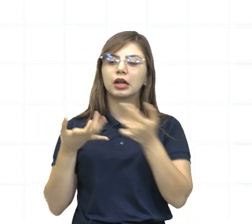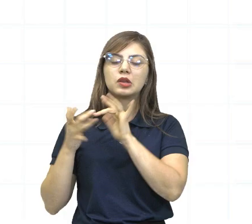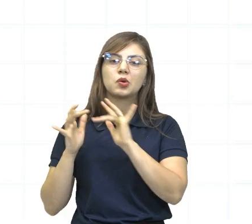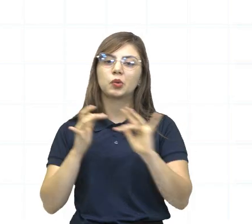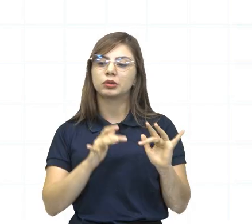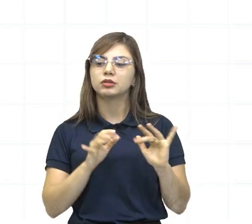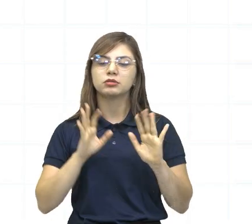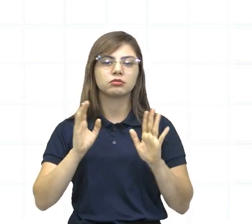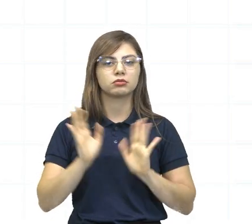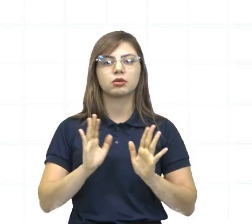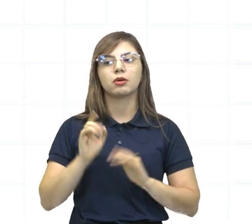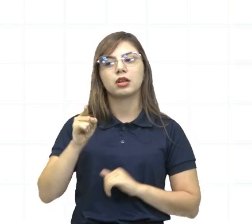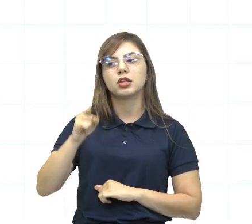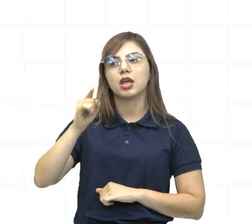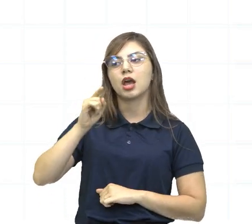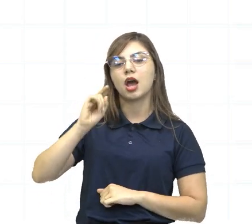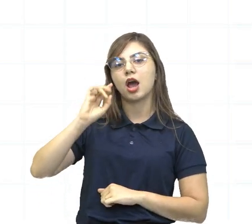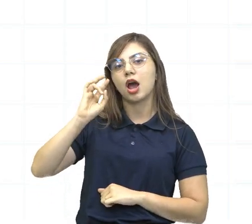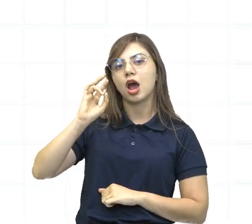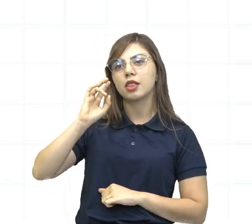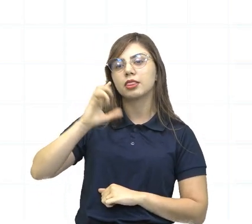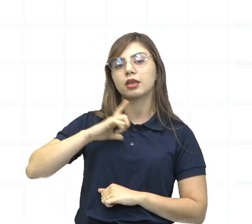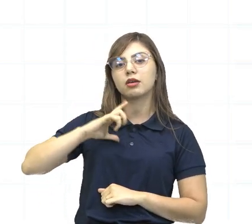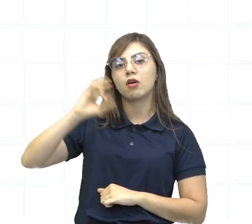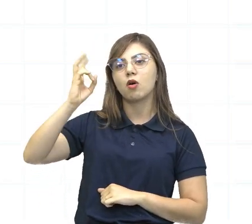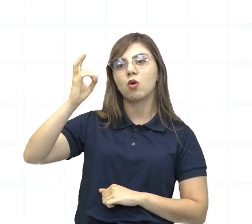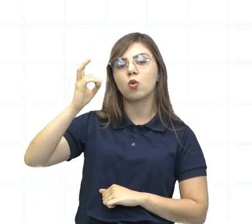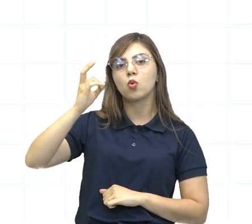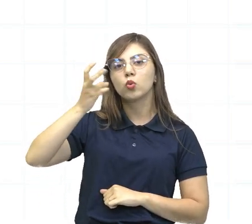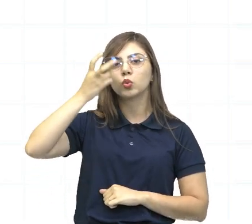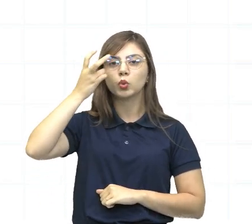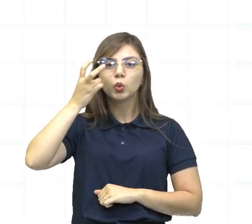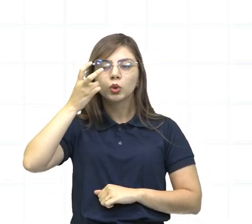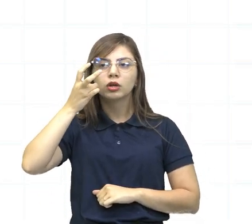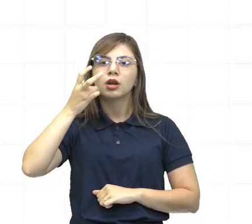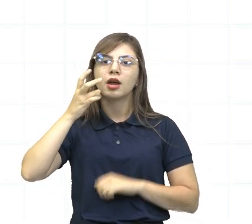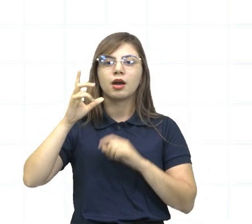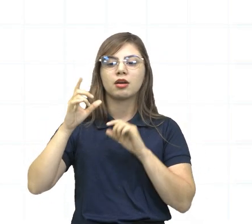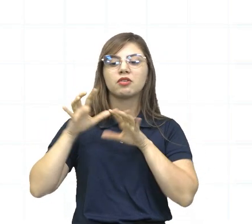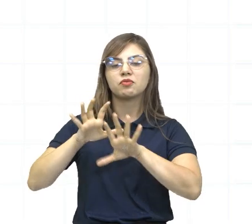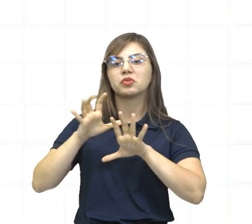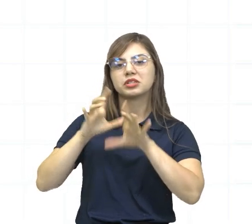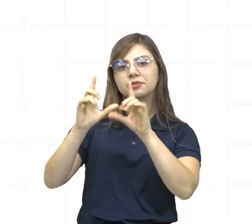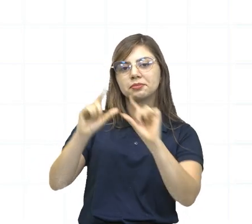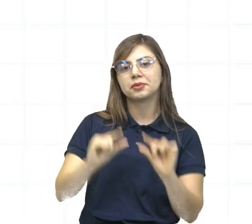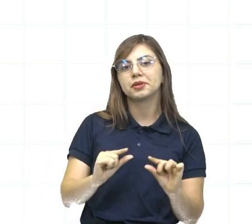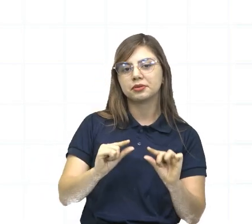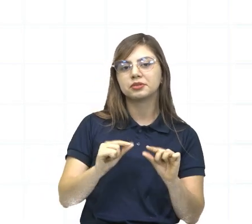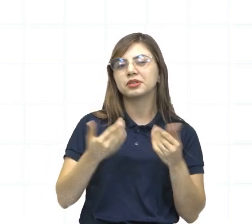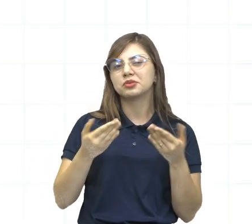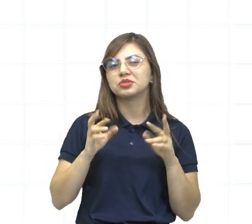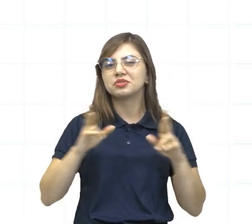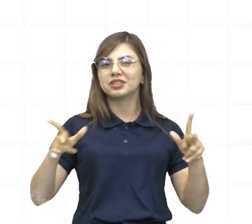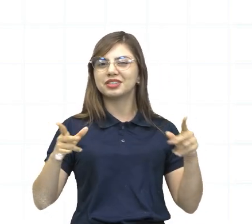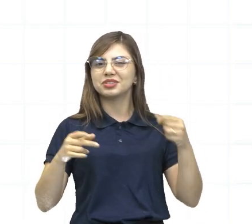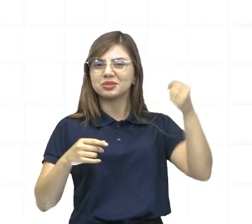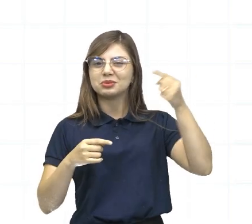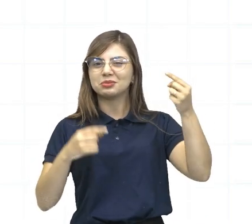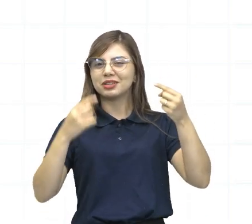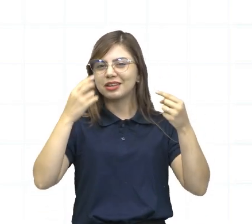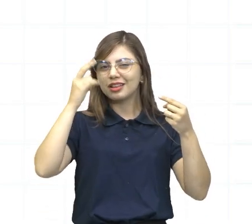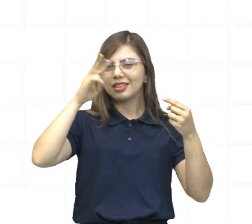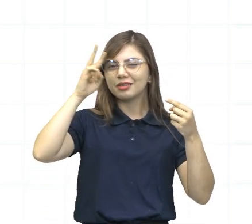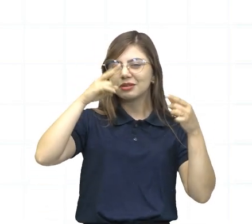bastante pela clareza e pela articulação, tá certo? Então, aqui ele difere do High Context Culture, né, que é